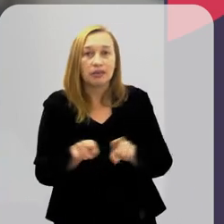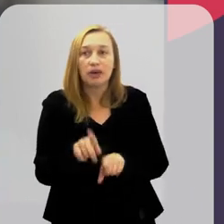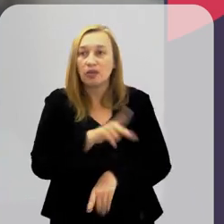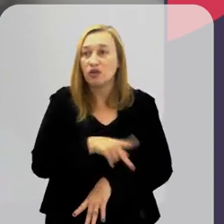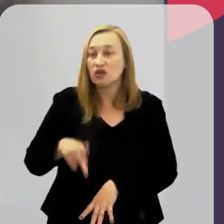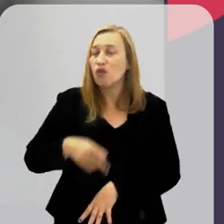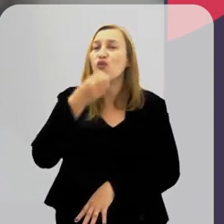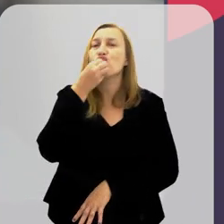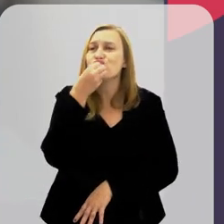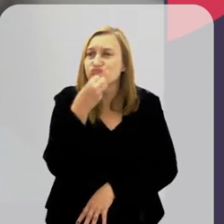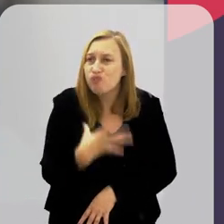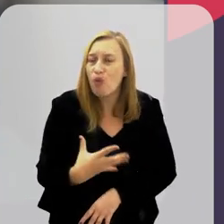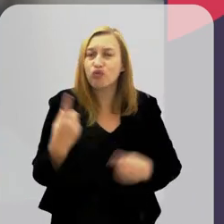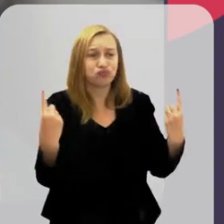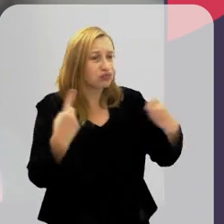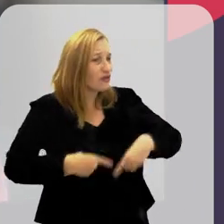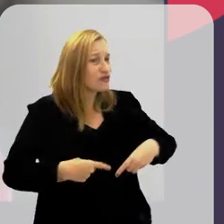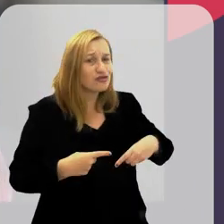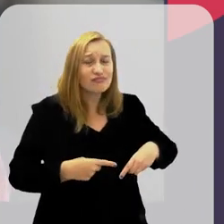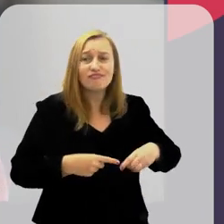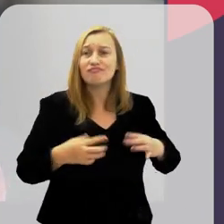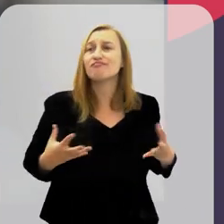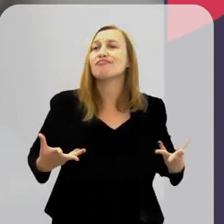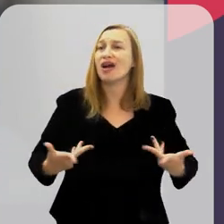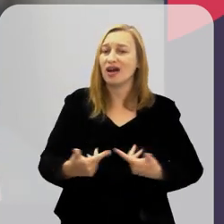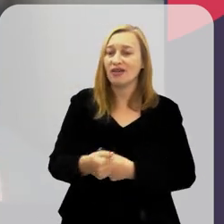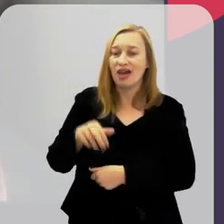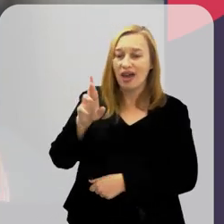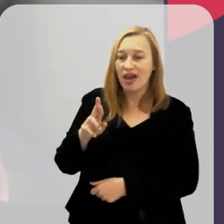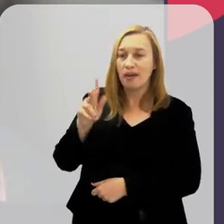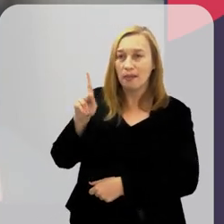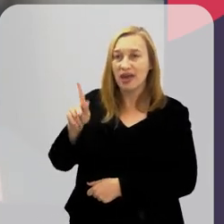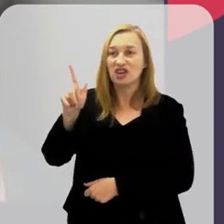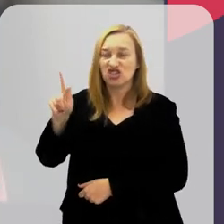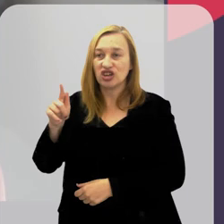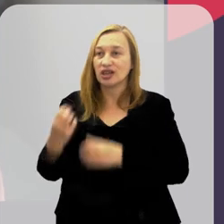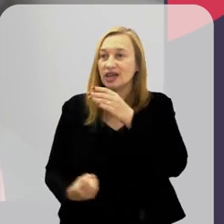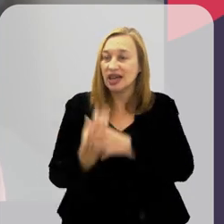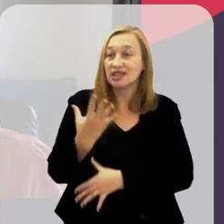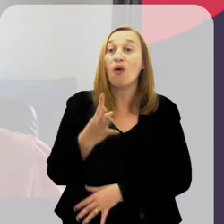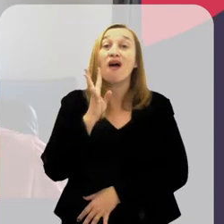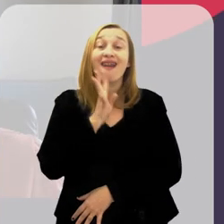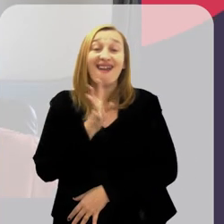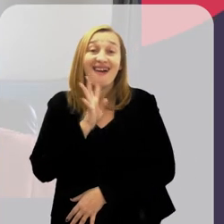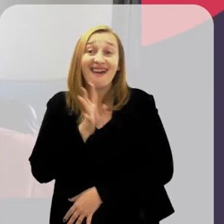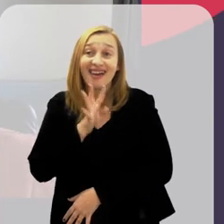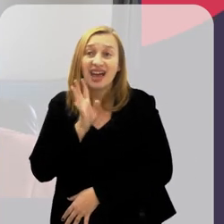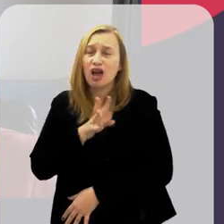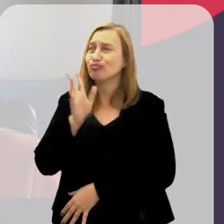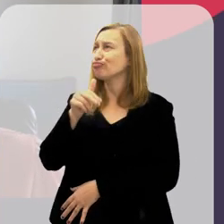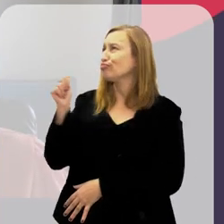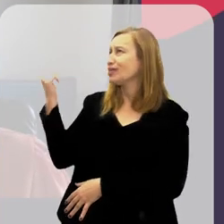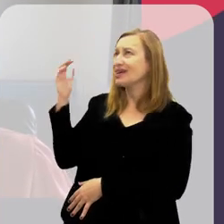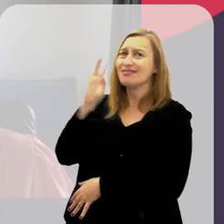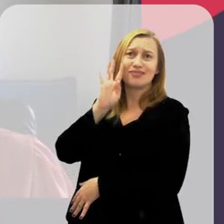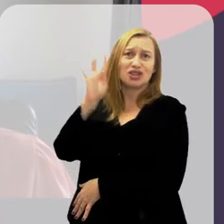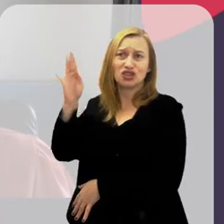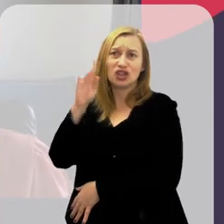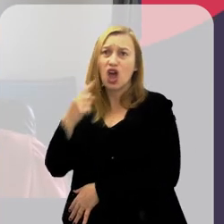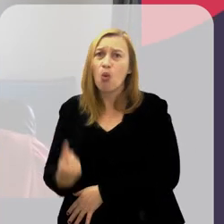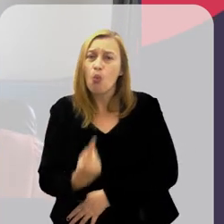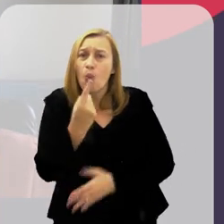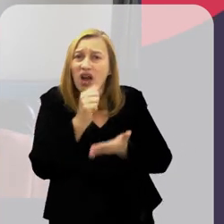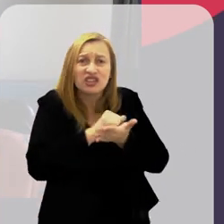bolsistas. Mas foi muito desafiador criar esse jogo de RPG. Muito bacana. A gente